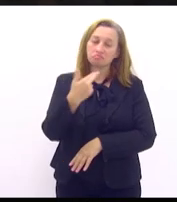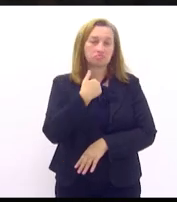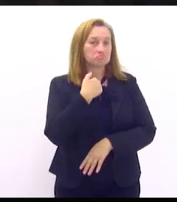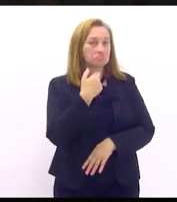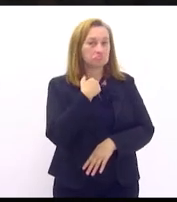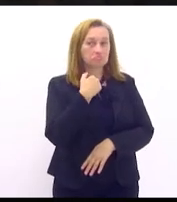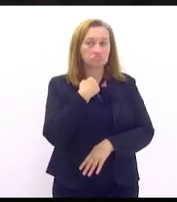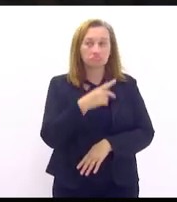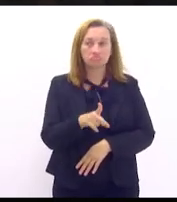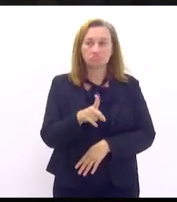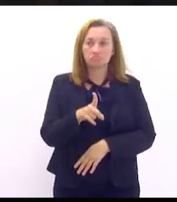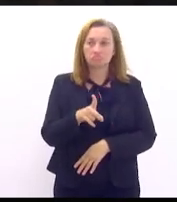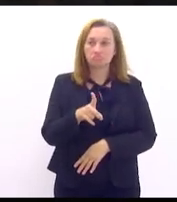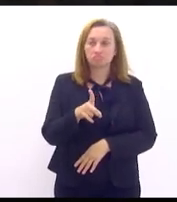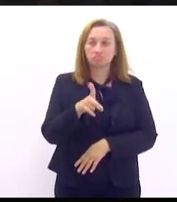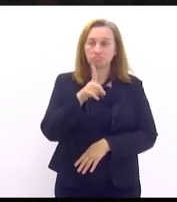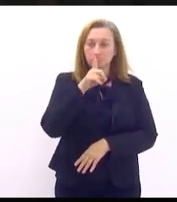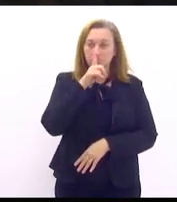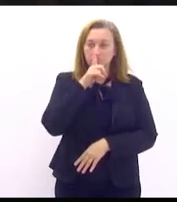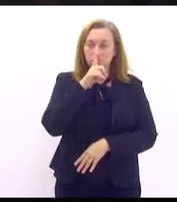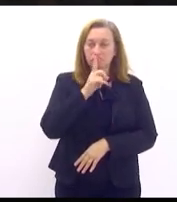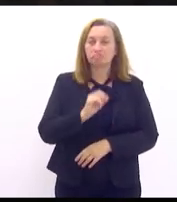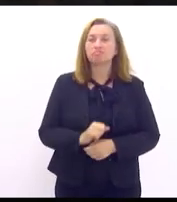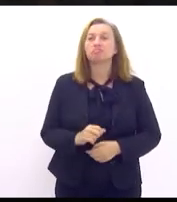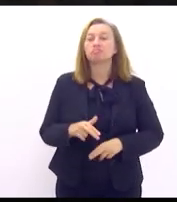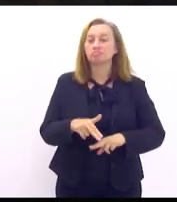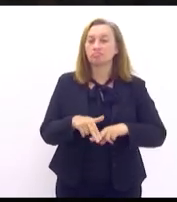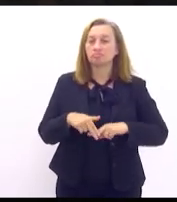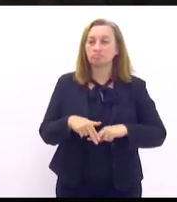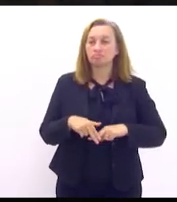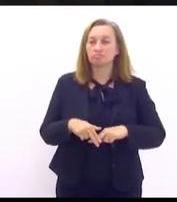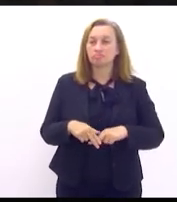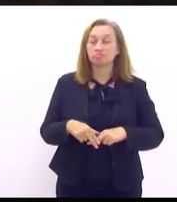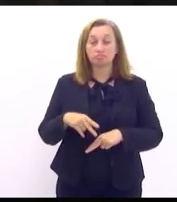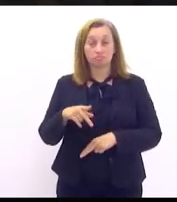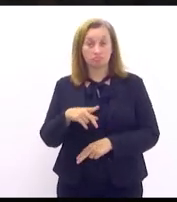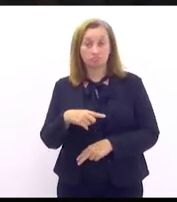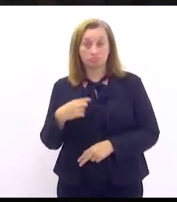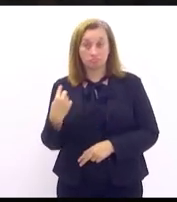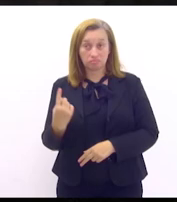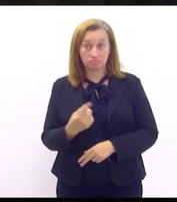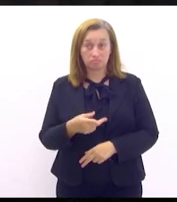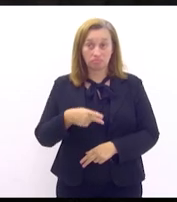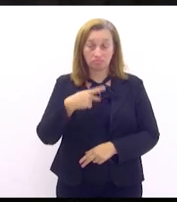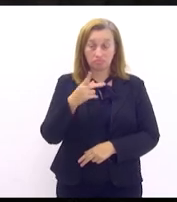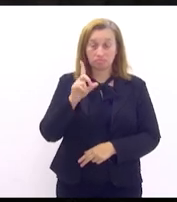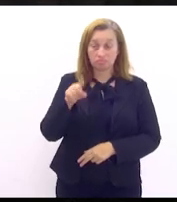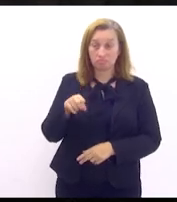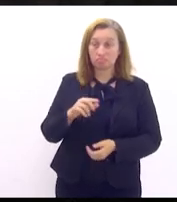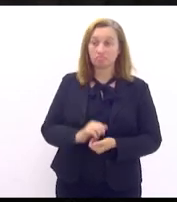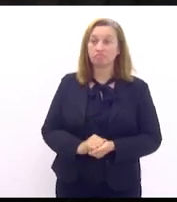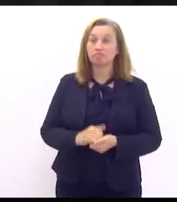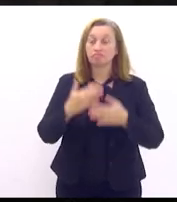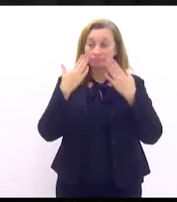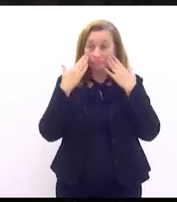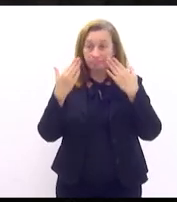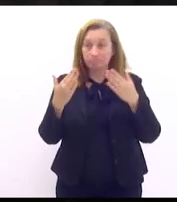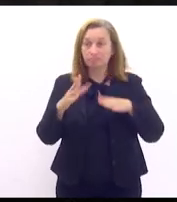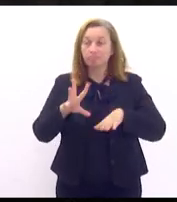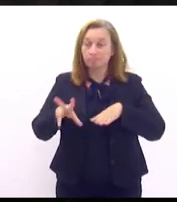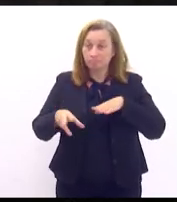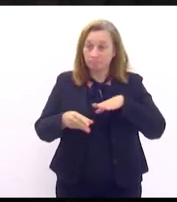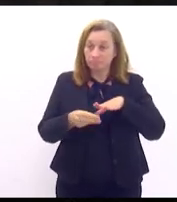nos omitir frente a isso. Por isso, a nossa posição e a posição do PSOL será a de apresentar emendas